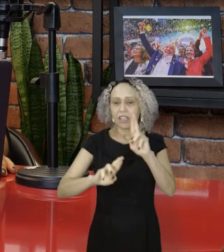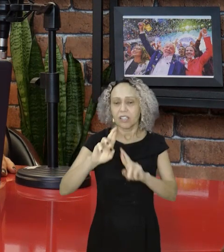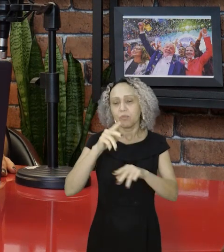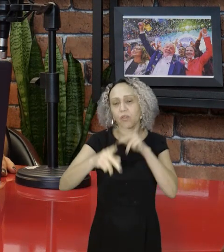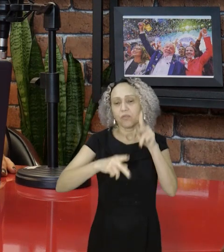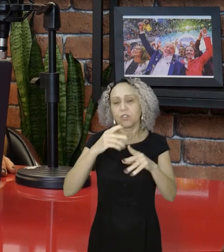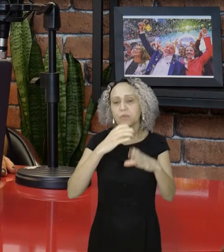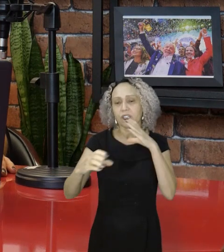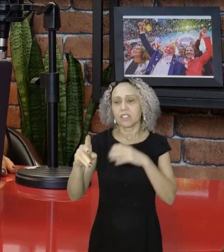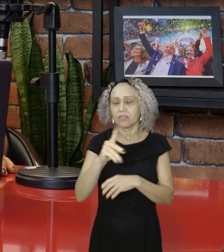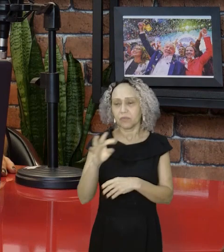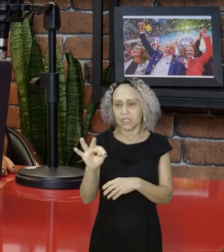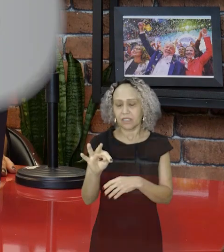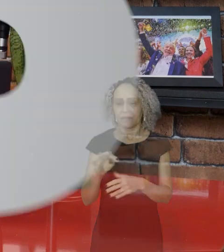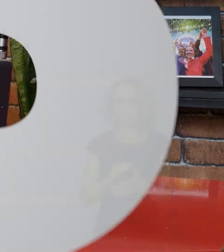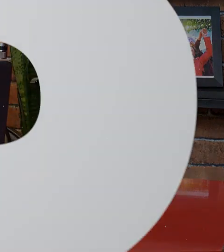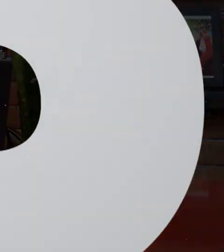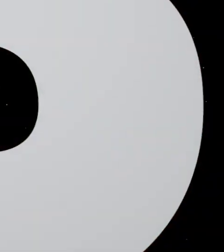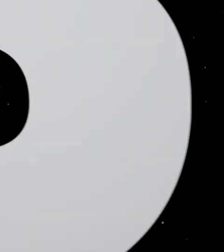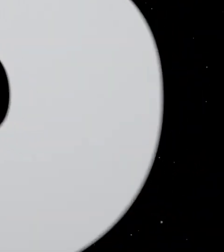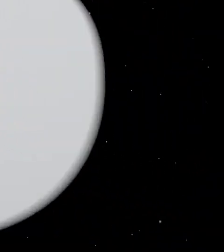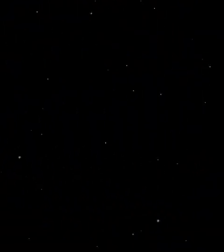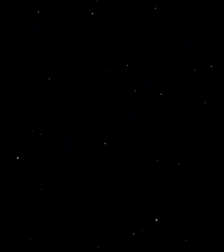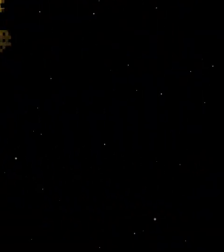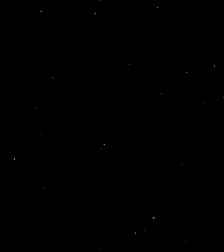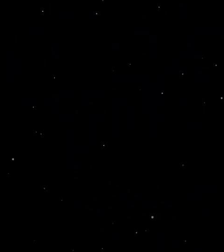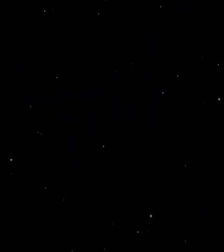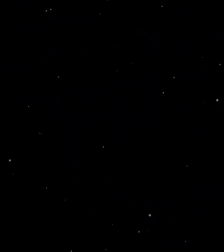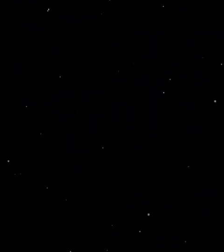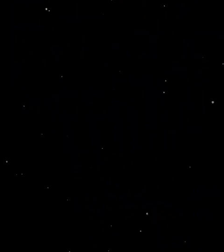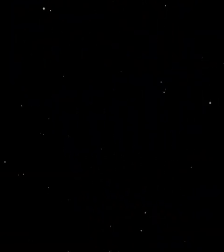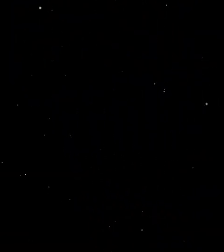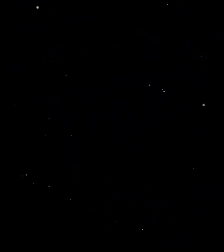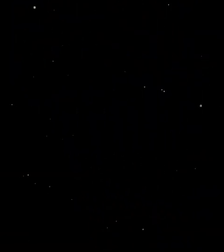da Rede Povo de Comunicação do PT.